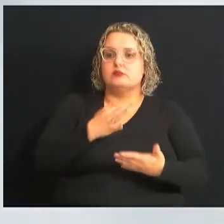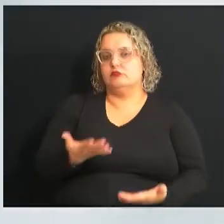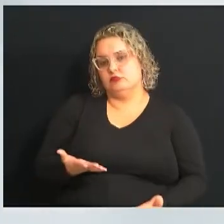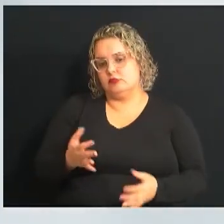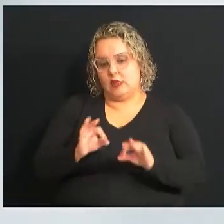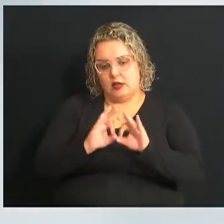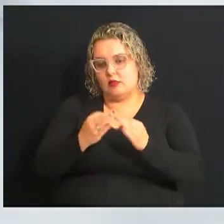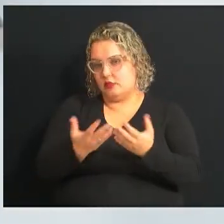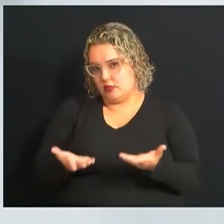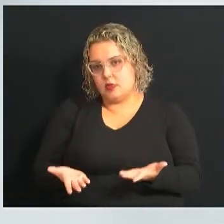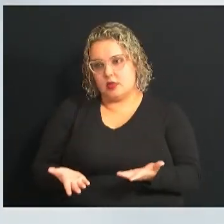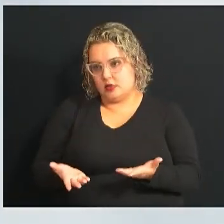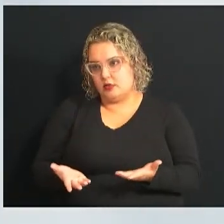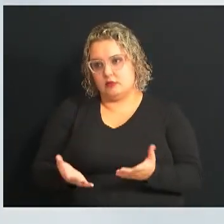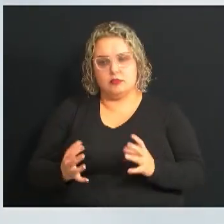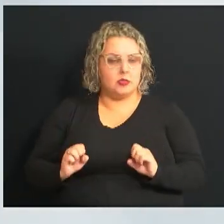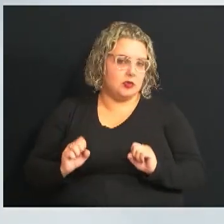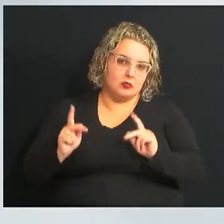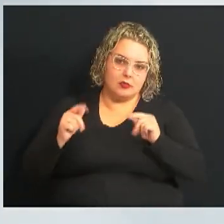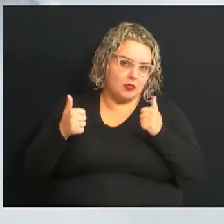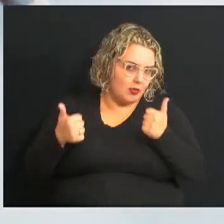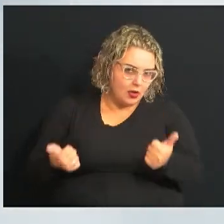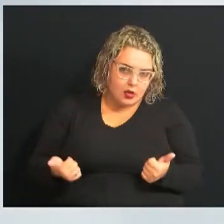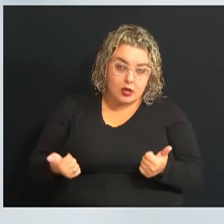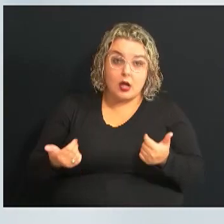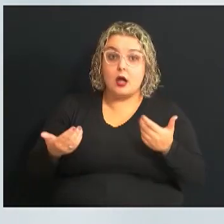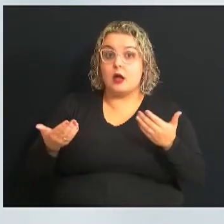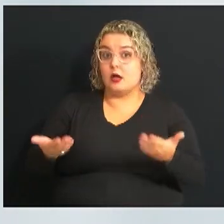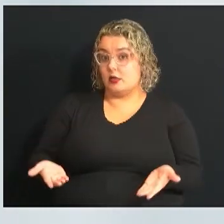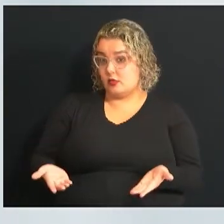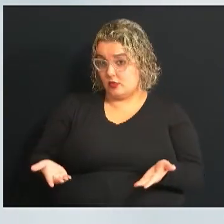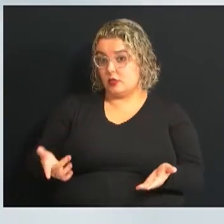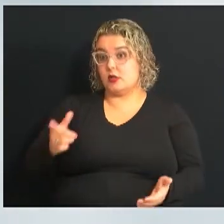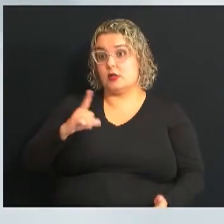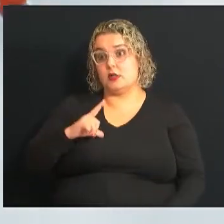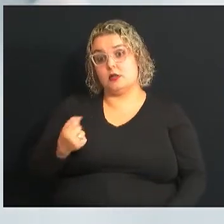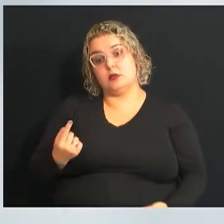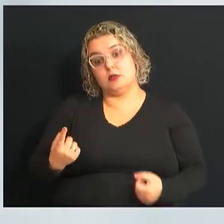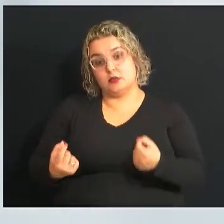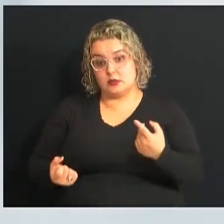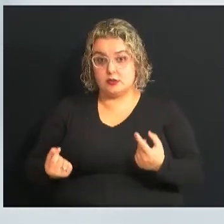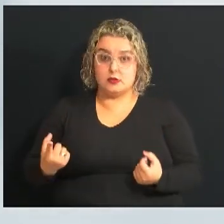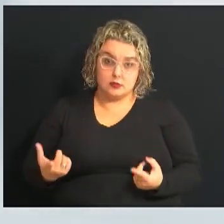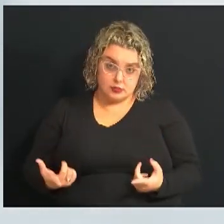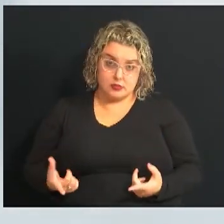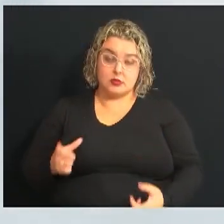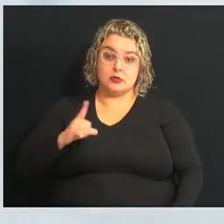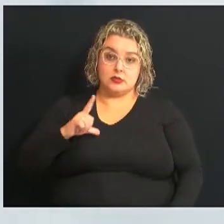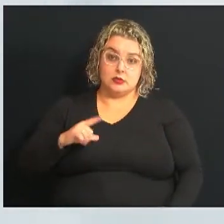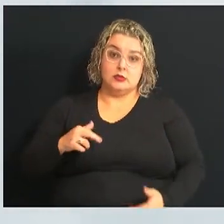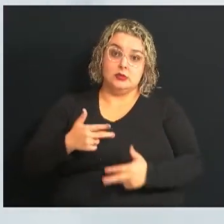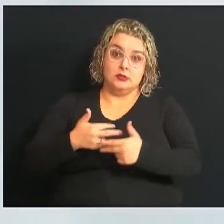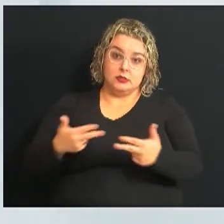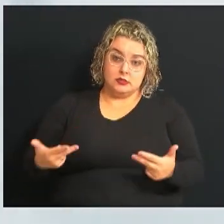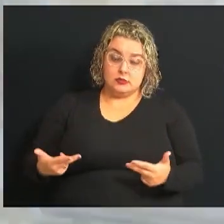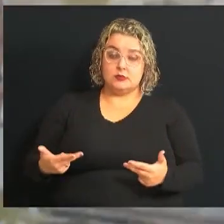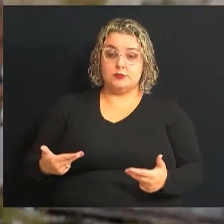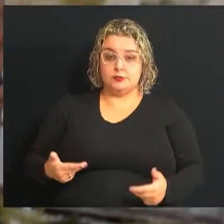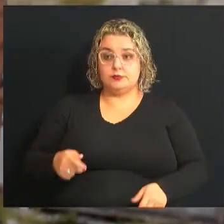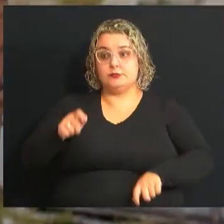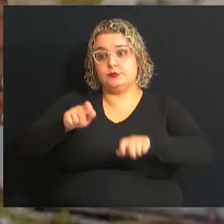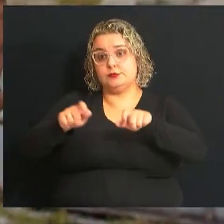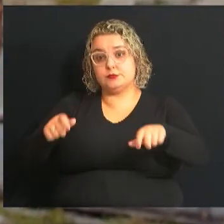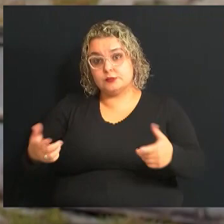e tá tudo bem, né? Agora, existem casos e casos, porque existem casos em que a pessoa está